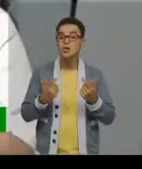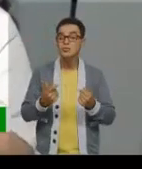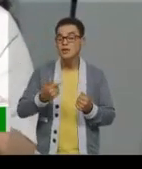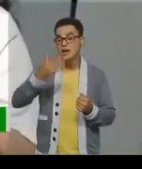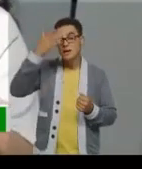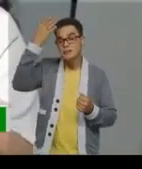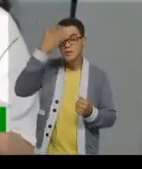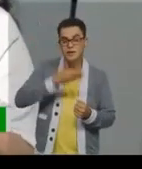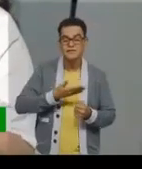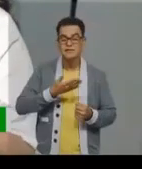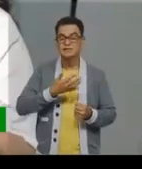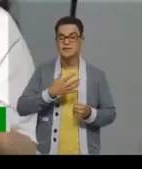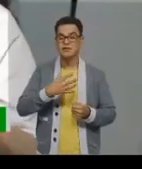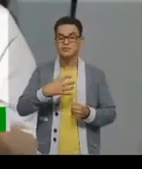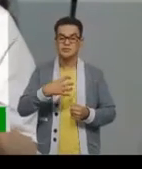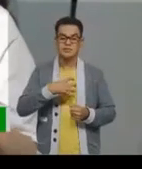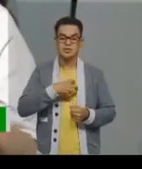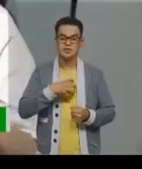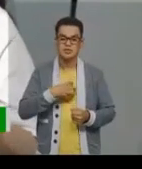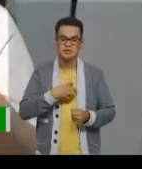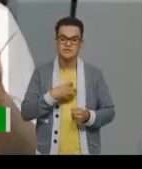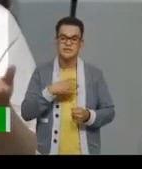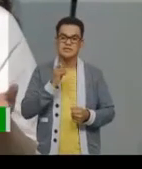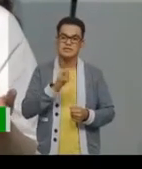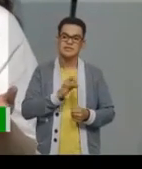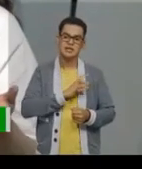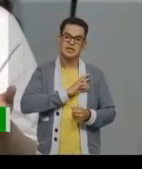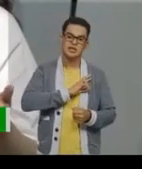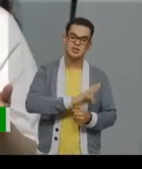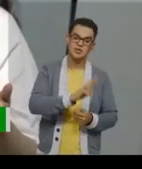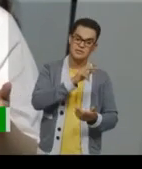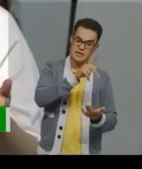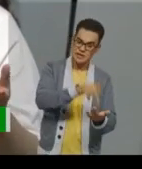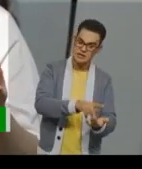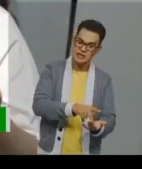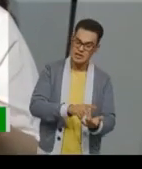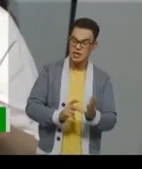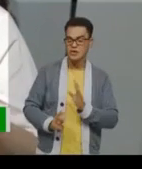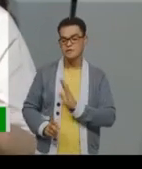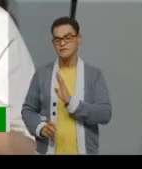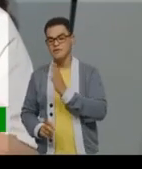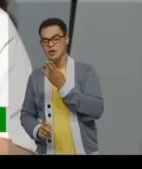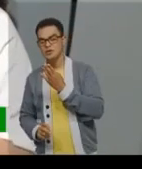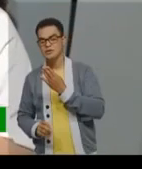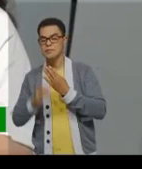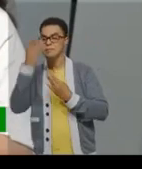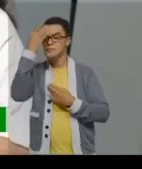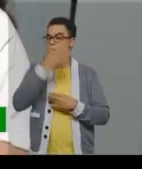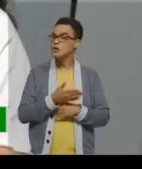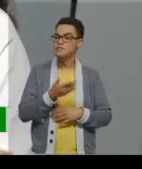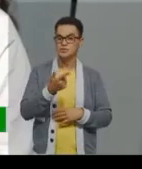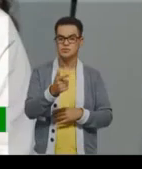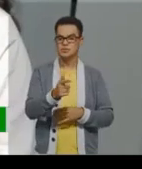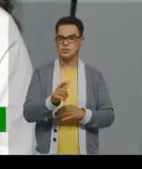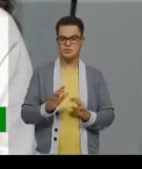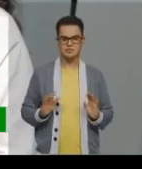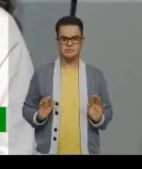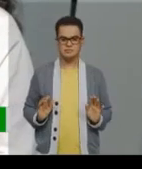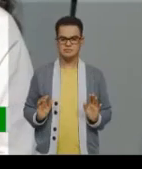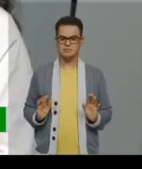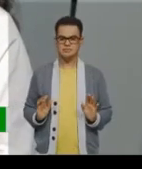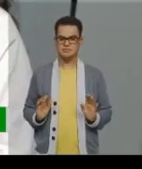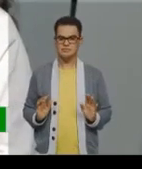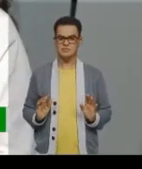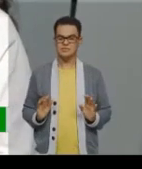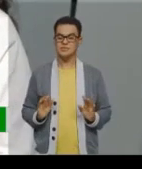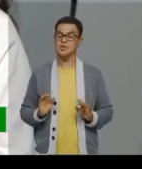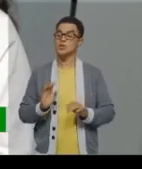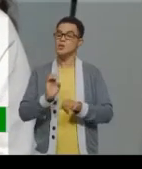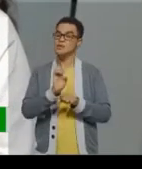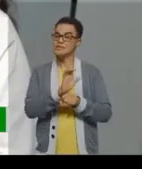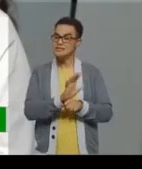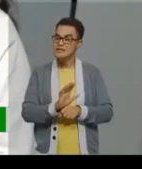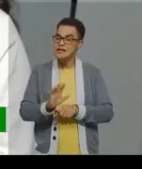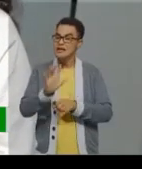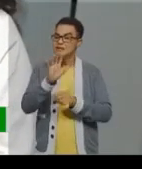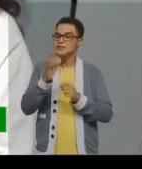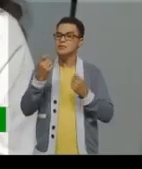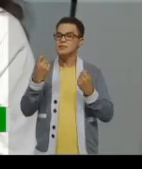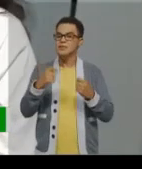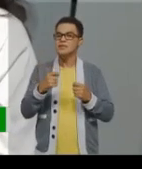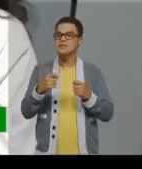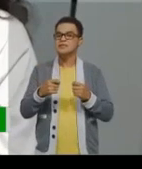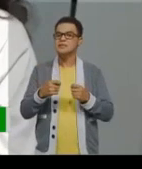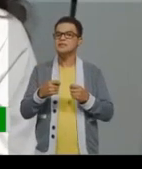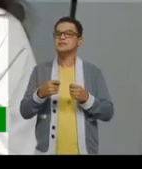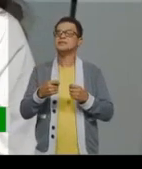científica de que as religiões são verdadeiras ou falsas. Então, o Estado deve zelar pela liberdade do ser